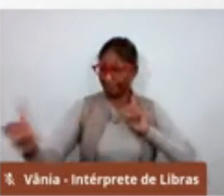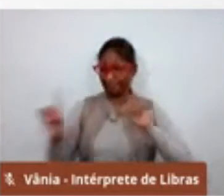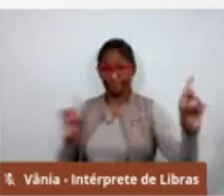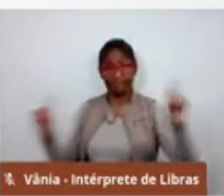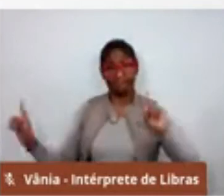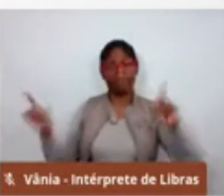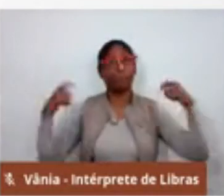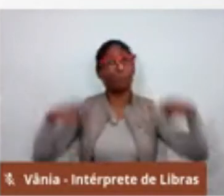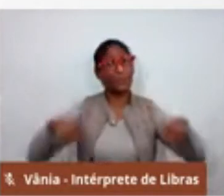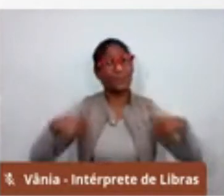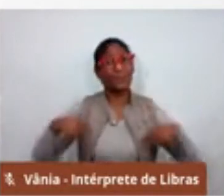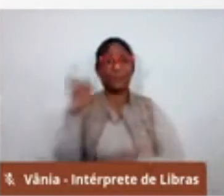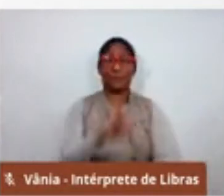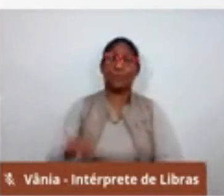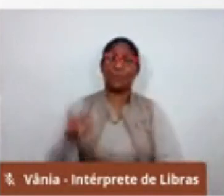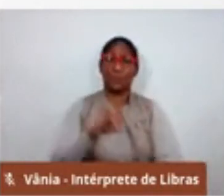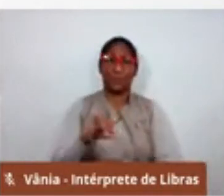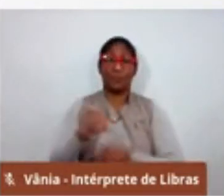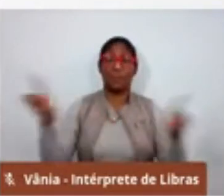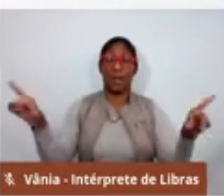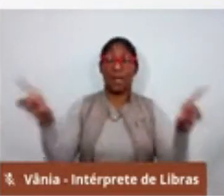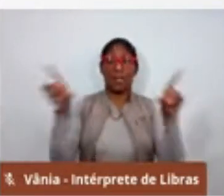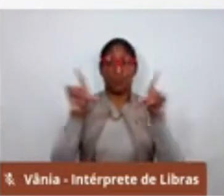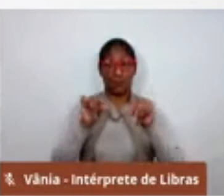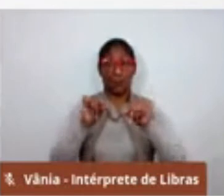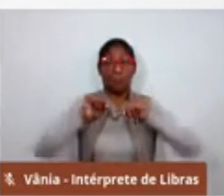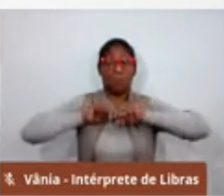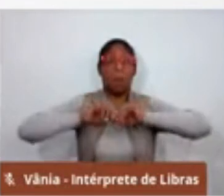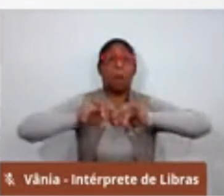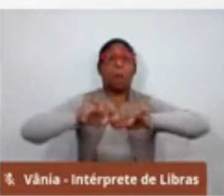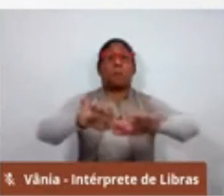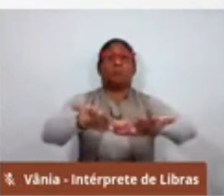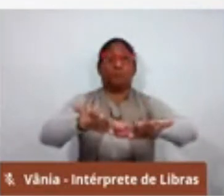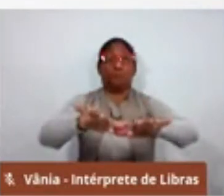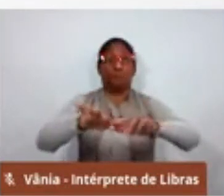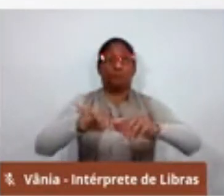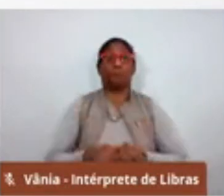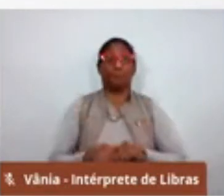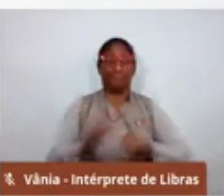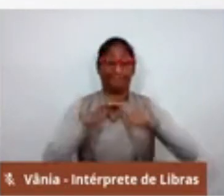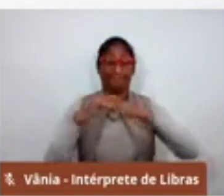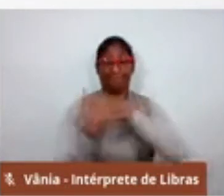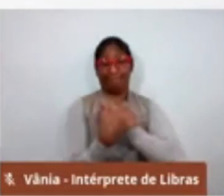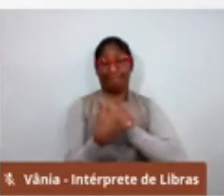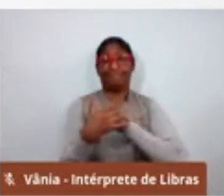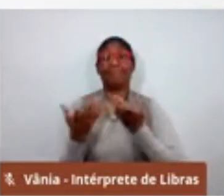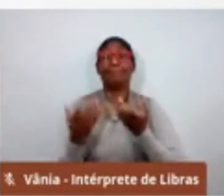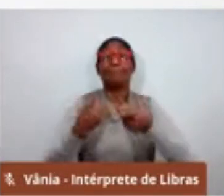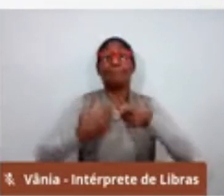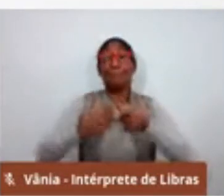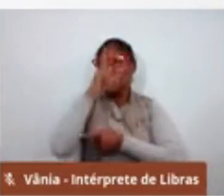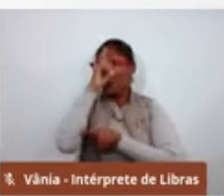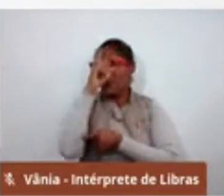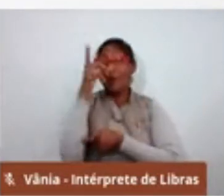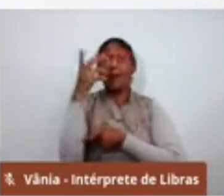forma a reduzirmos a velocidade de demanda por internações.